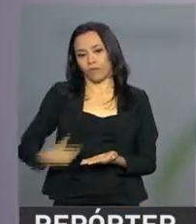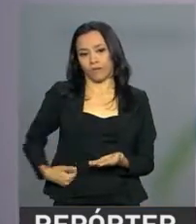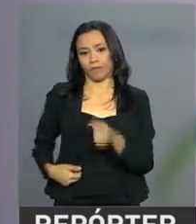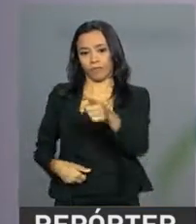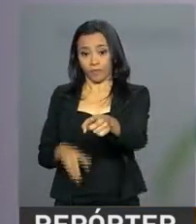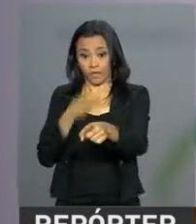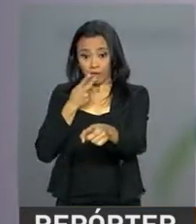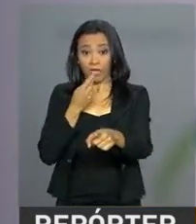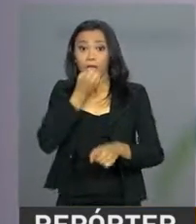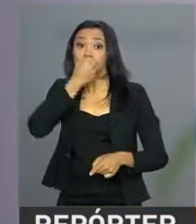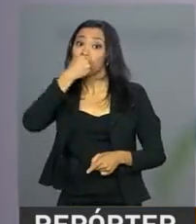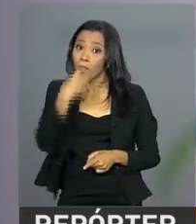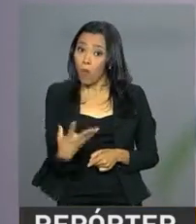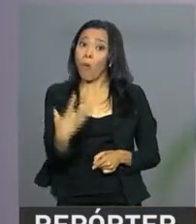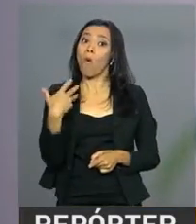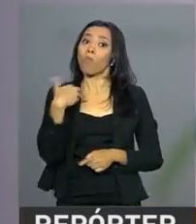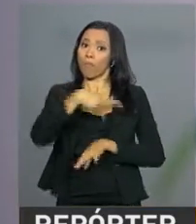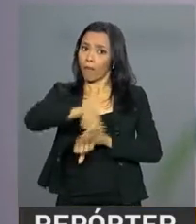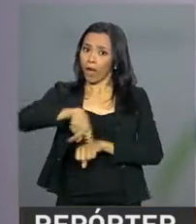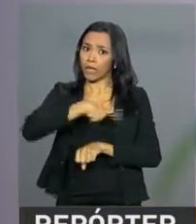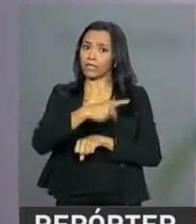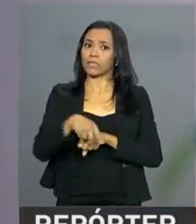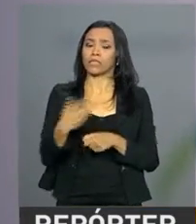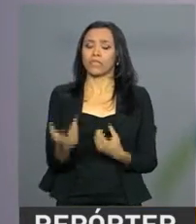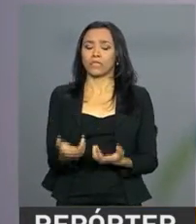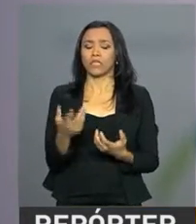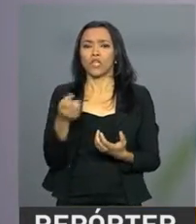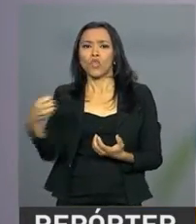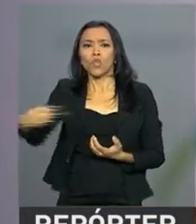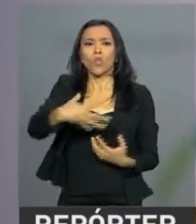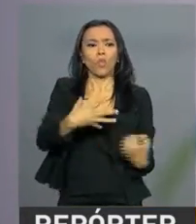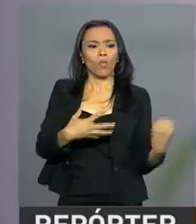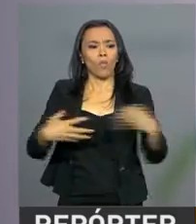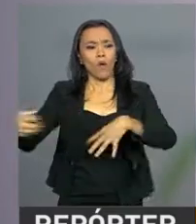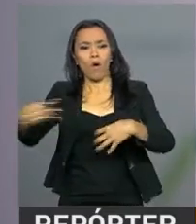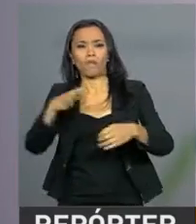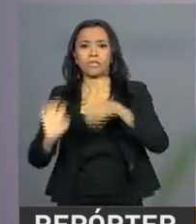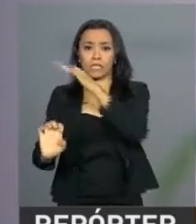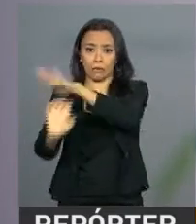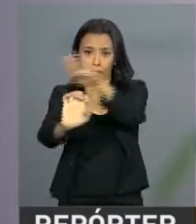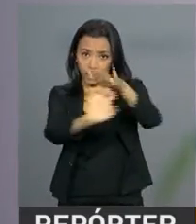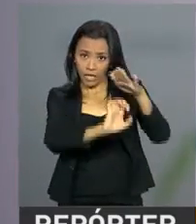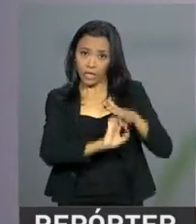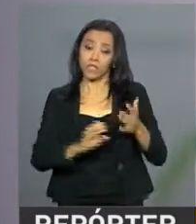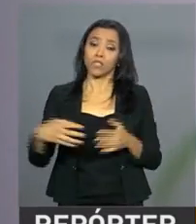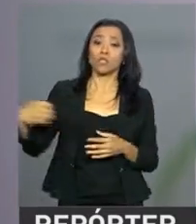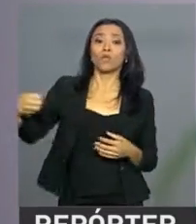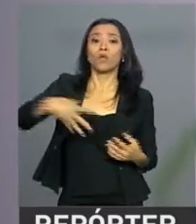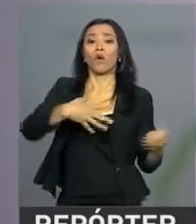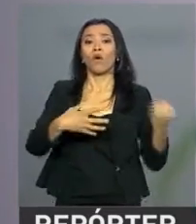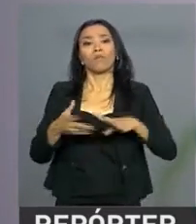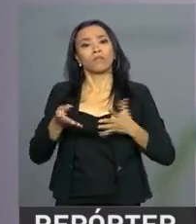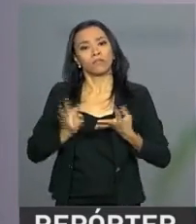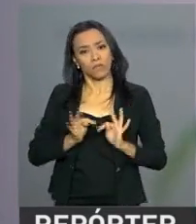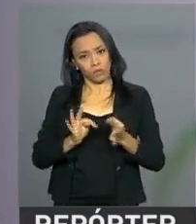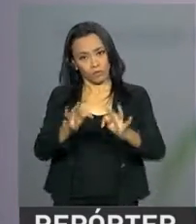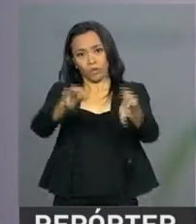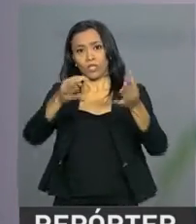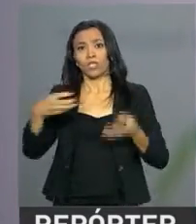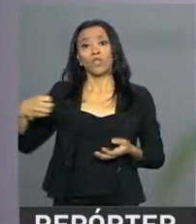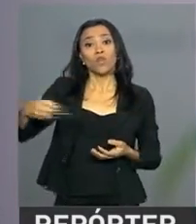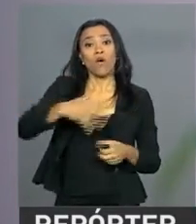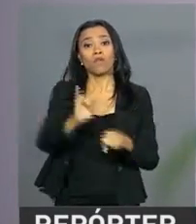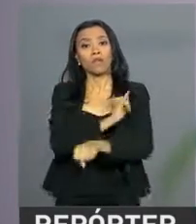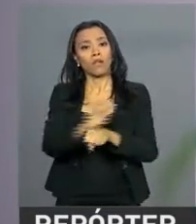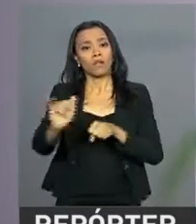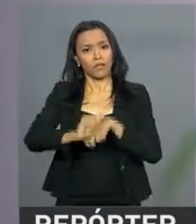país. O país vai se desenvolver, nós vamos atrair novas empresas, vamos trazer mais tecnologia, novas formas de trabalho. Eu